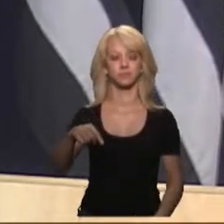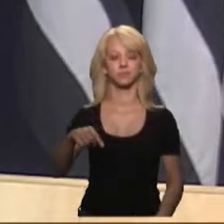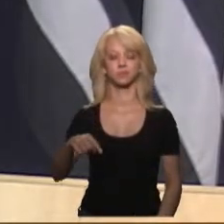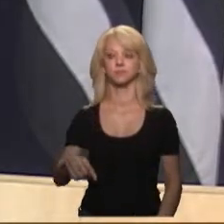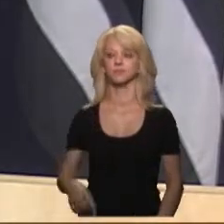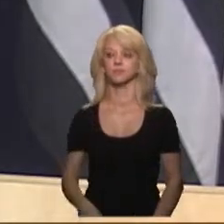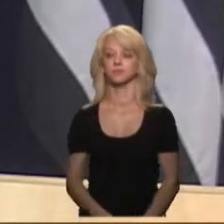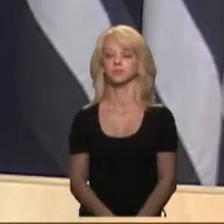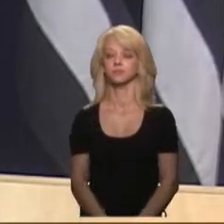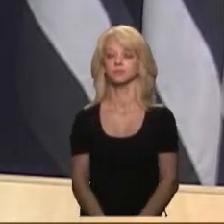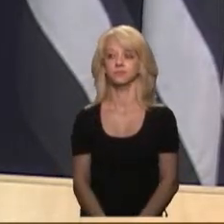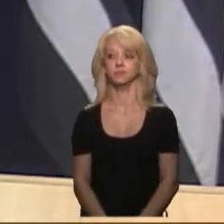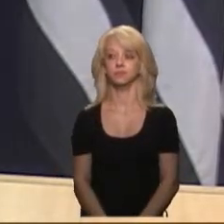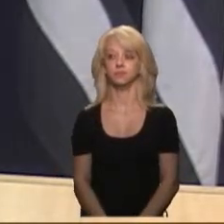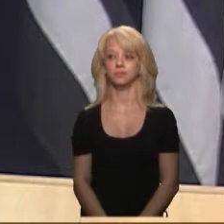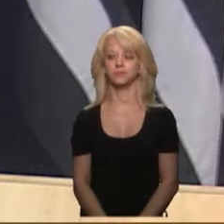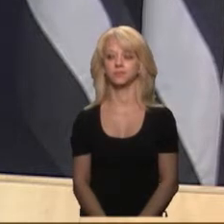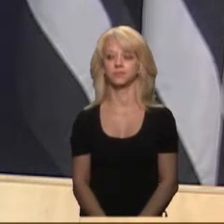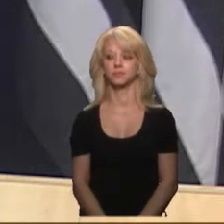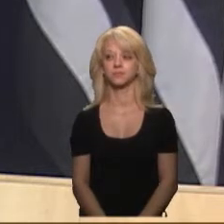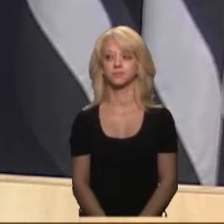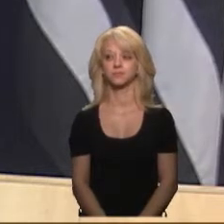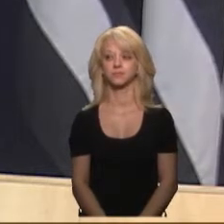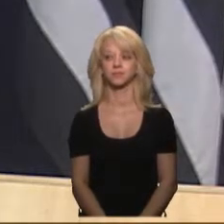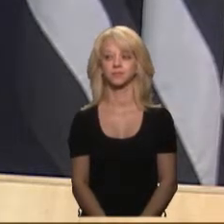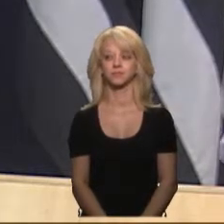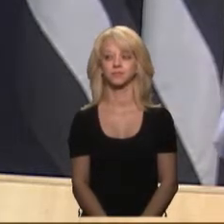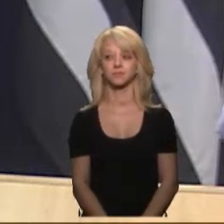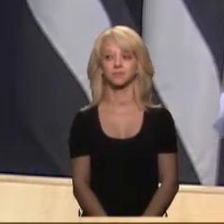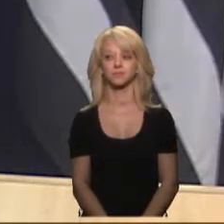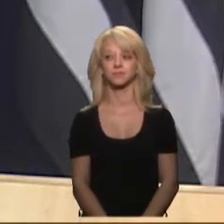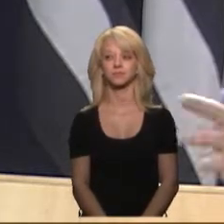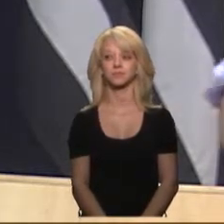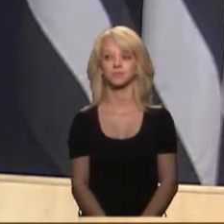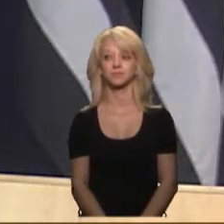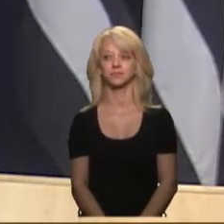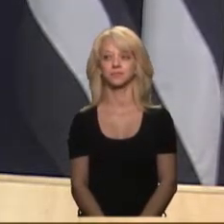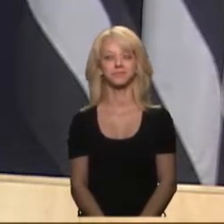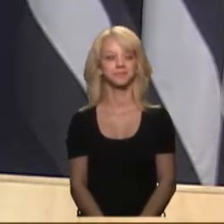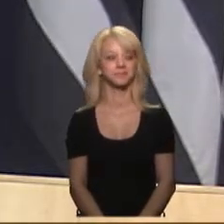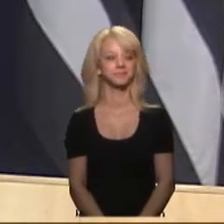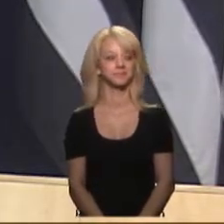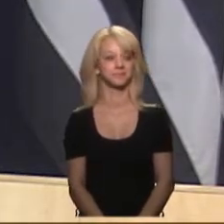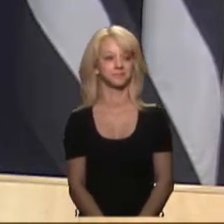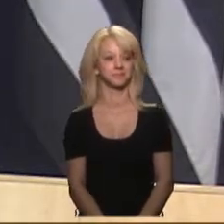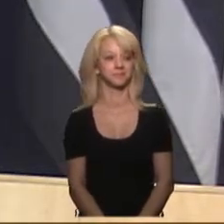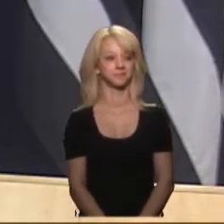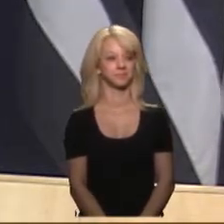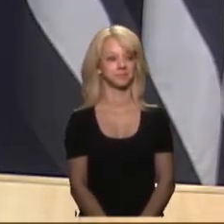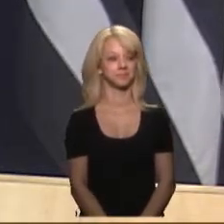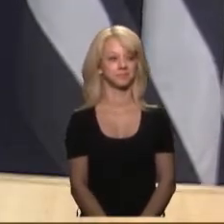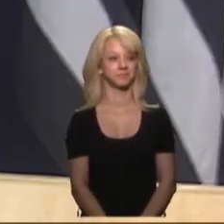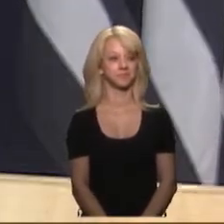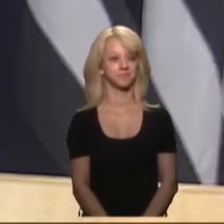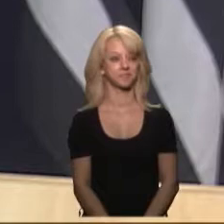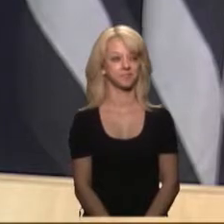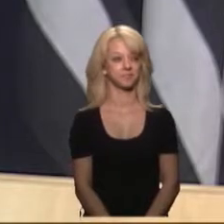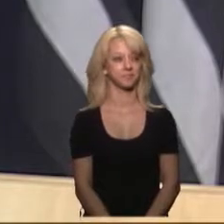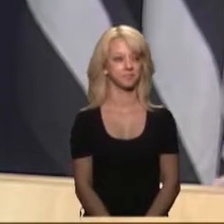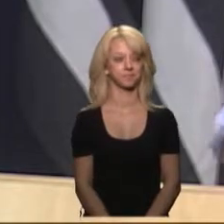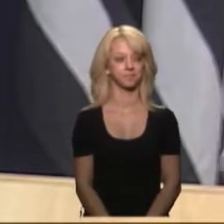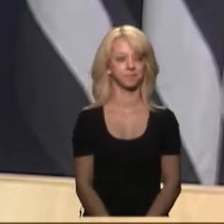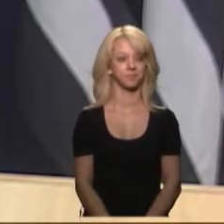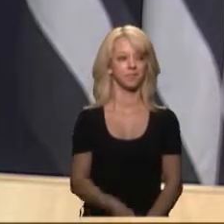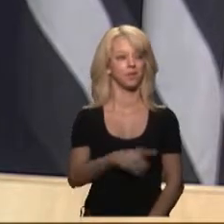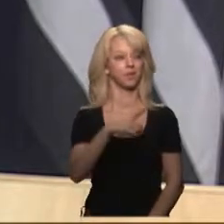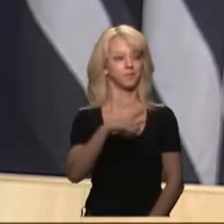reflexão, como disse o vereador Luizinho. E aí, vereador Luizinho, dentro do que Vossa Excelência disse, até para que nós possamos fazer uma reflexão